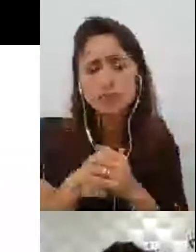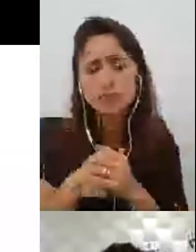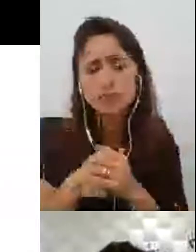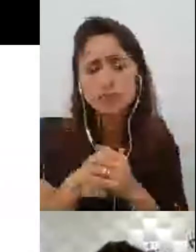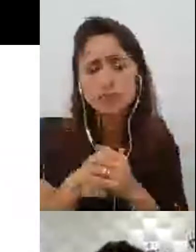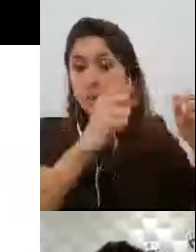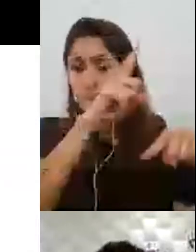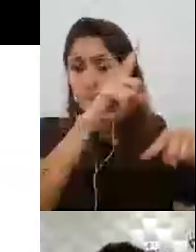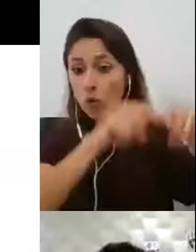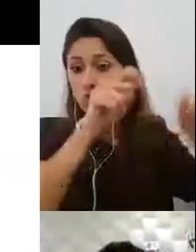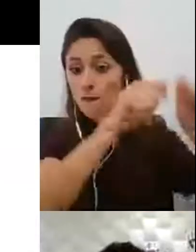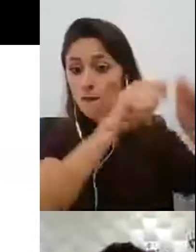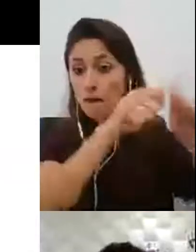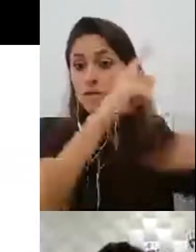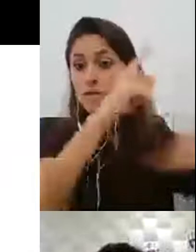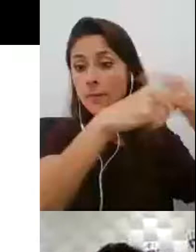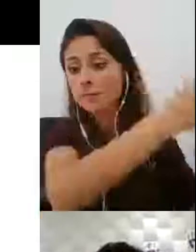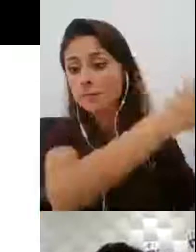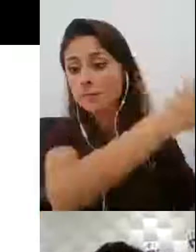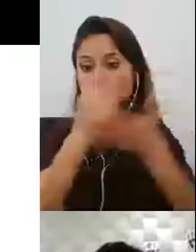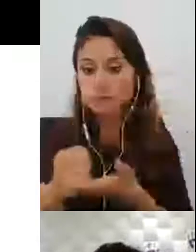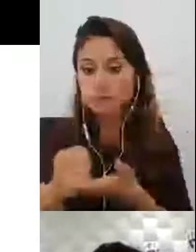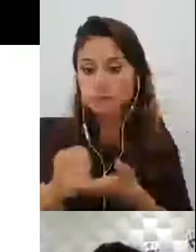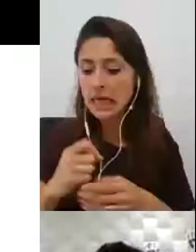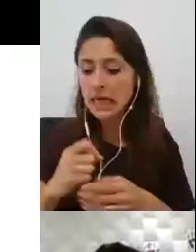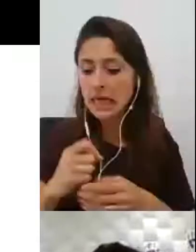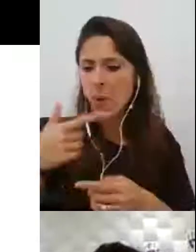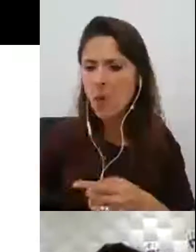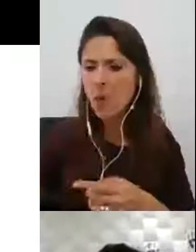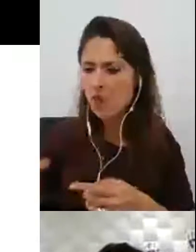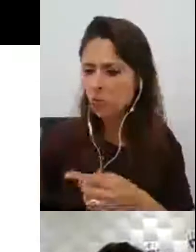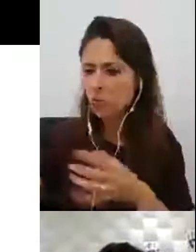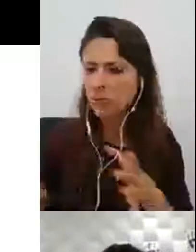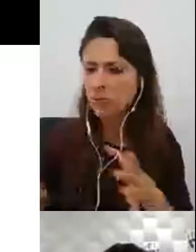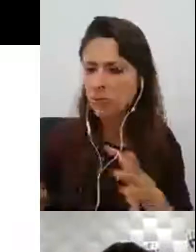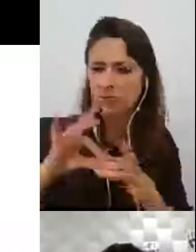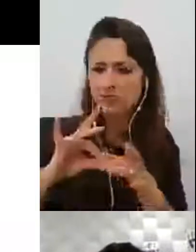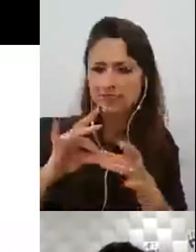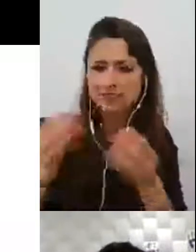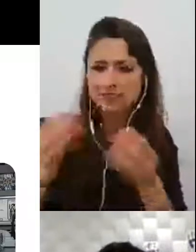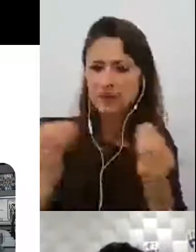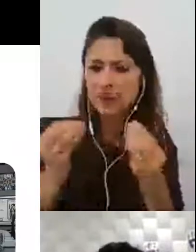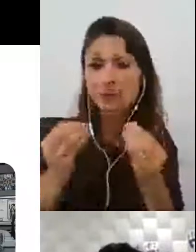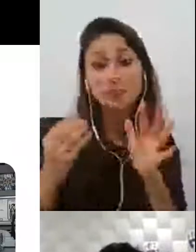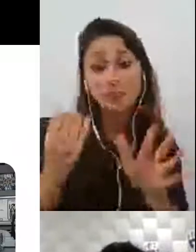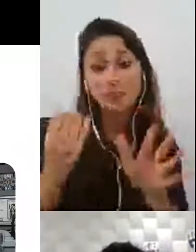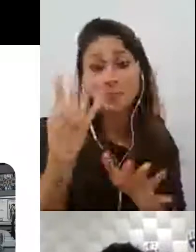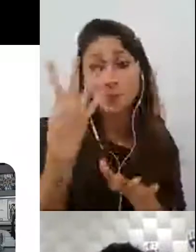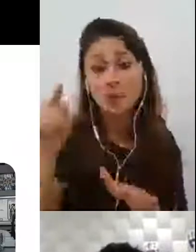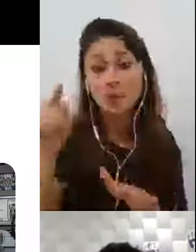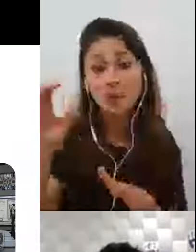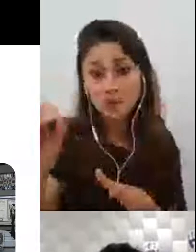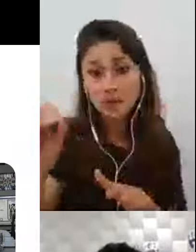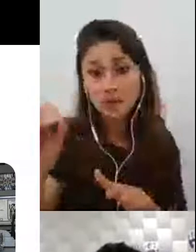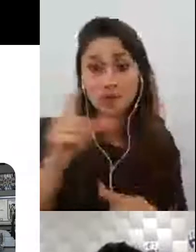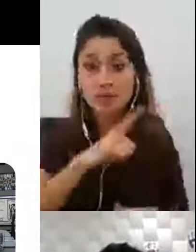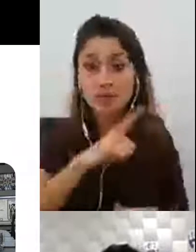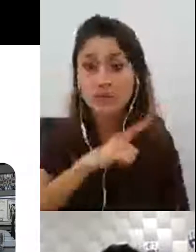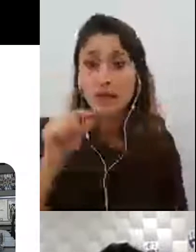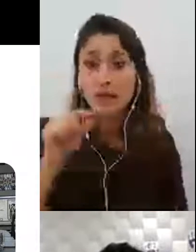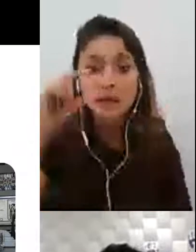Brasil para poder interagir com o equipamento. Com essa tecnologia, a indústria 4.0, ele tem como característica